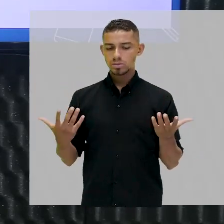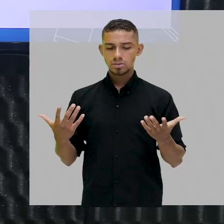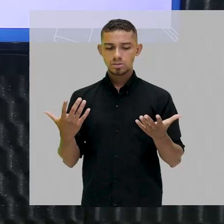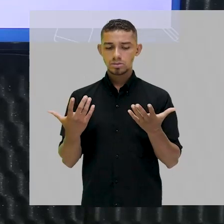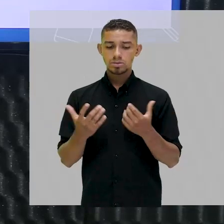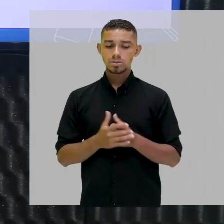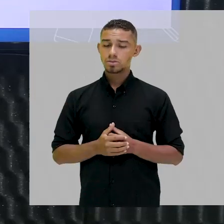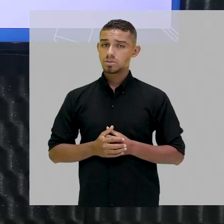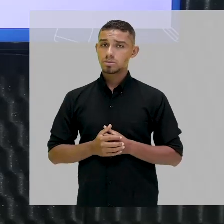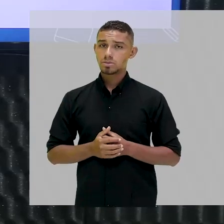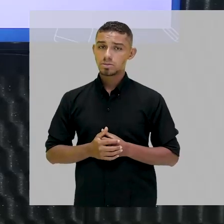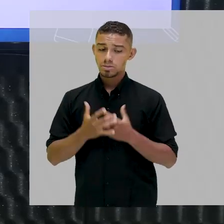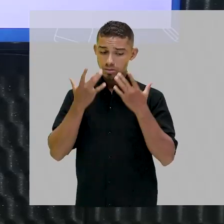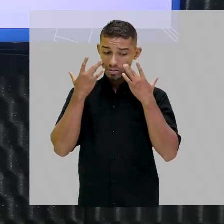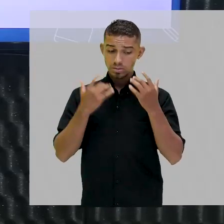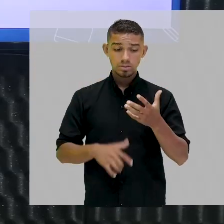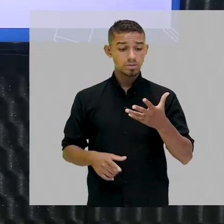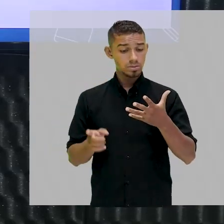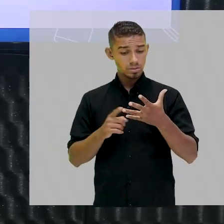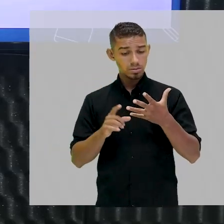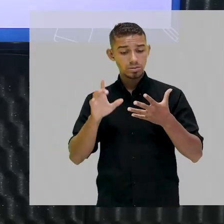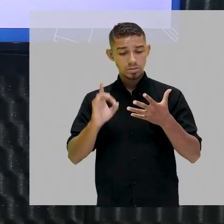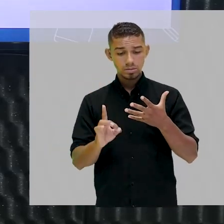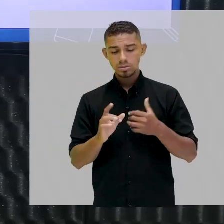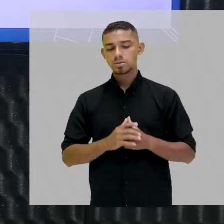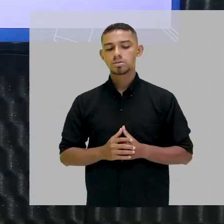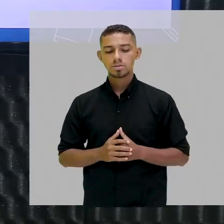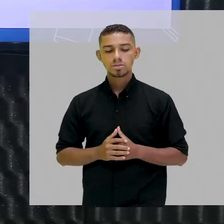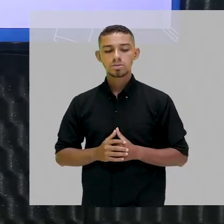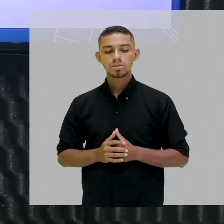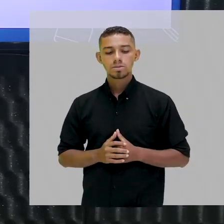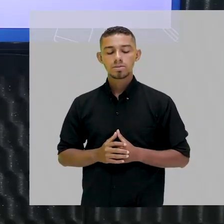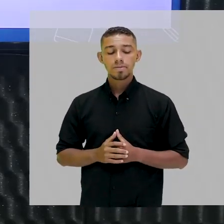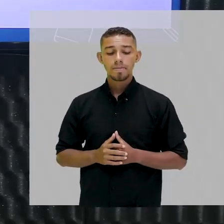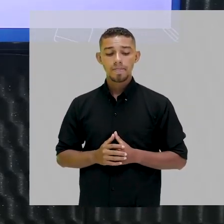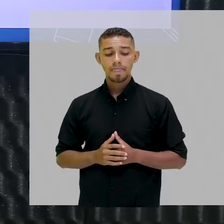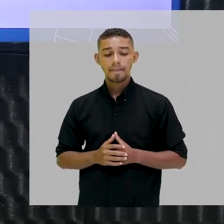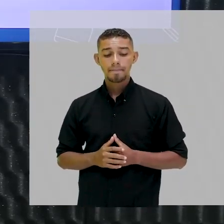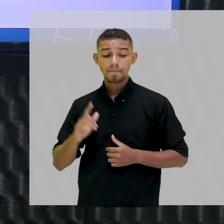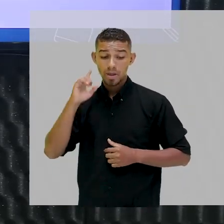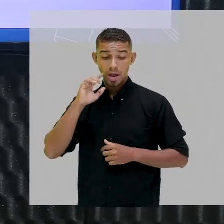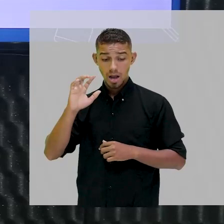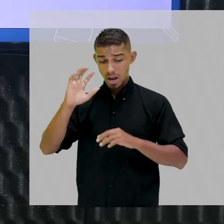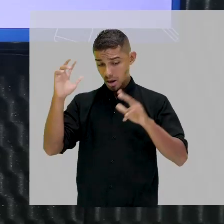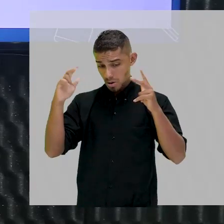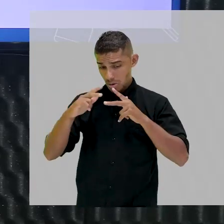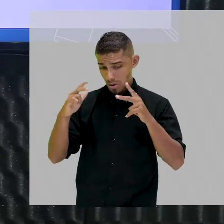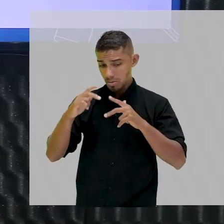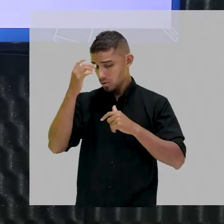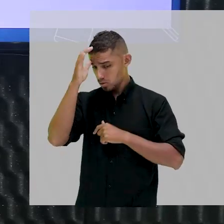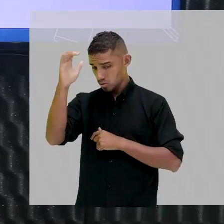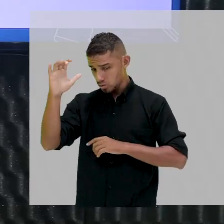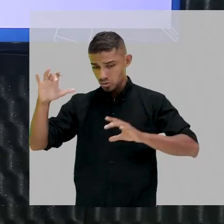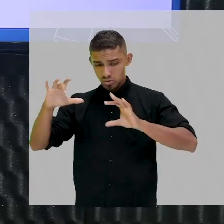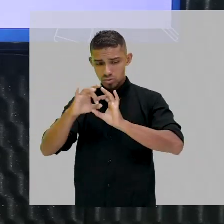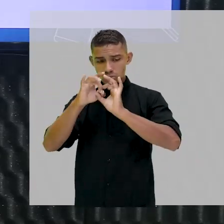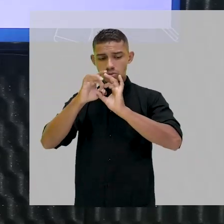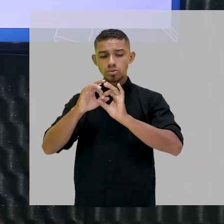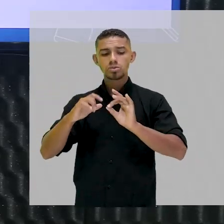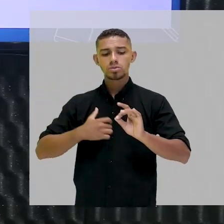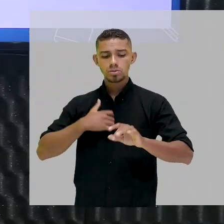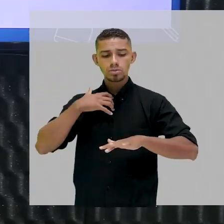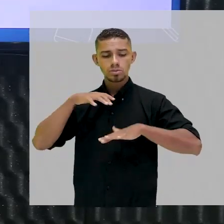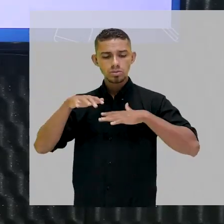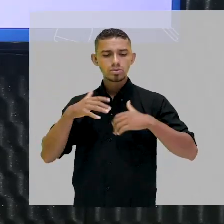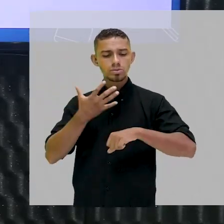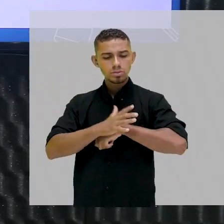artes. O hip hop, letra D. O hip hop é uma cultura vinculada à contestação